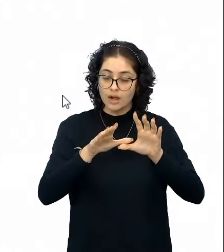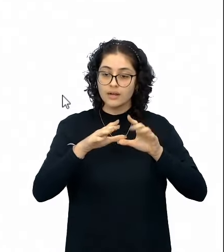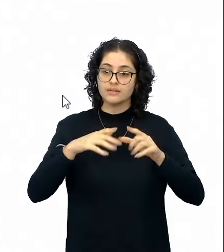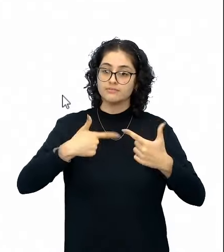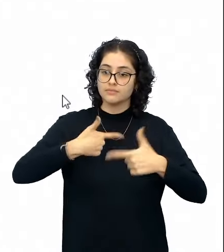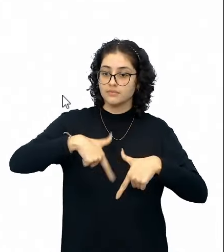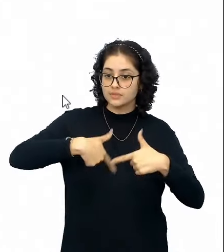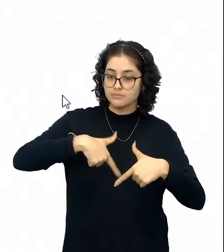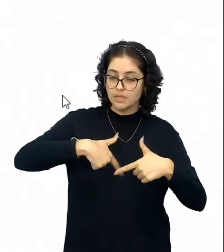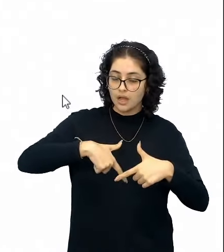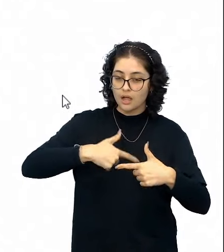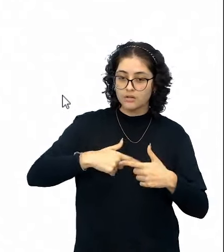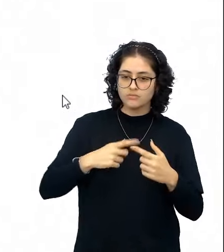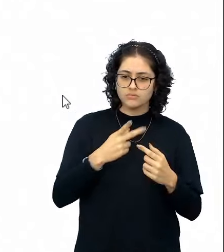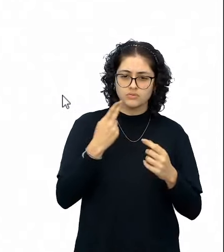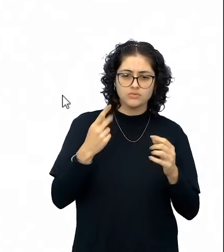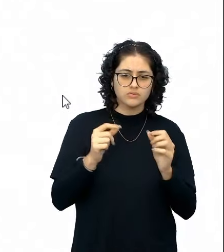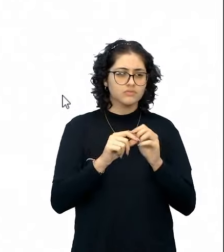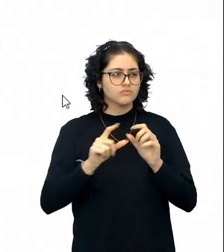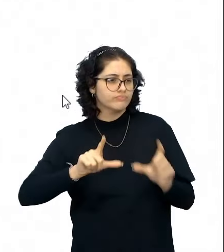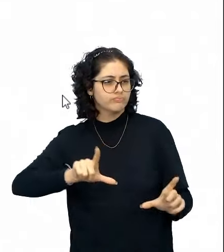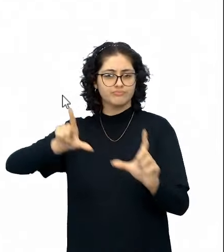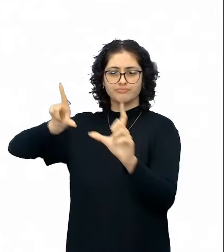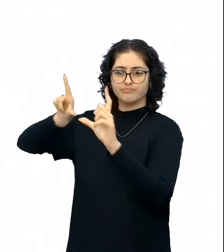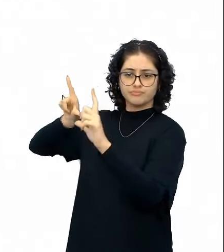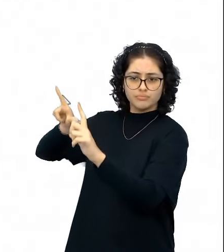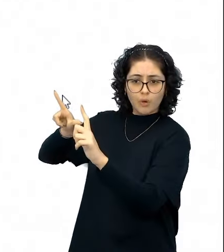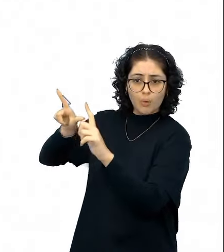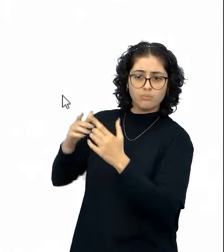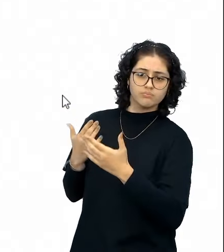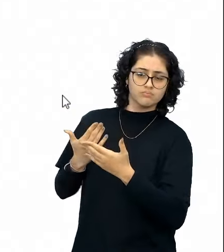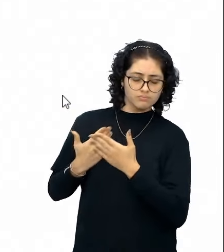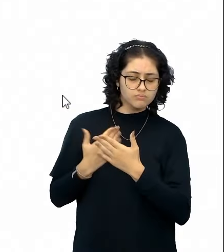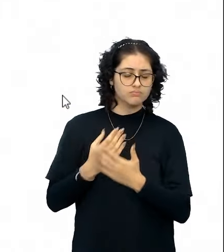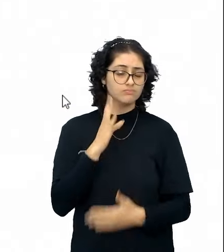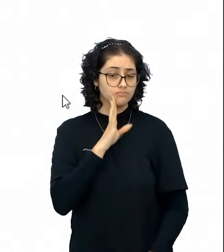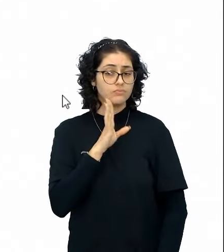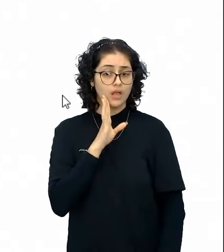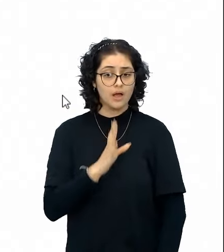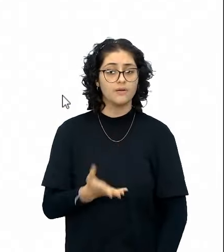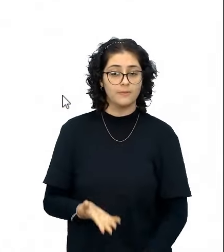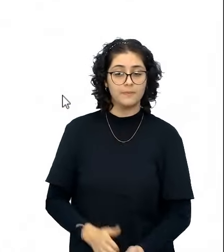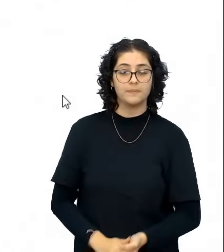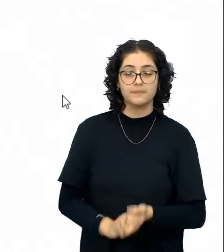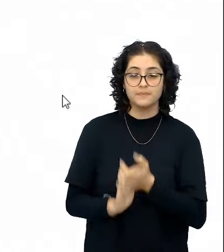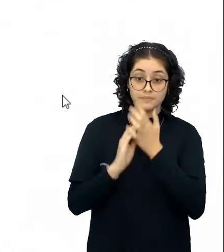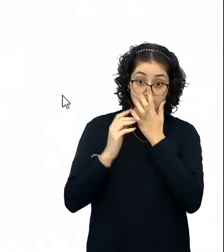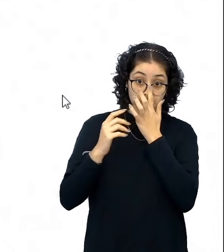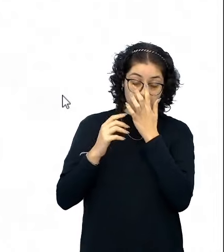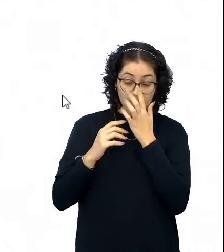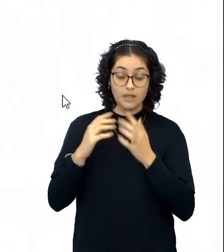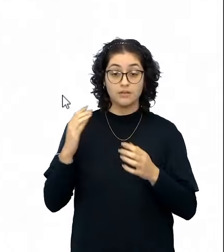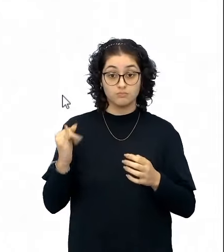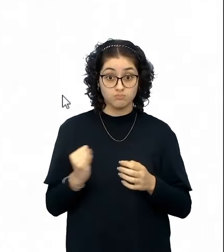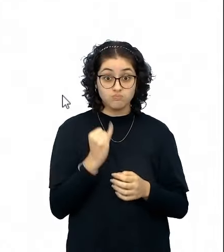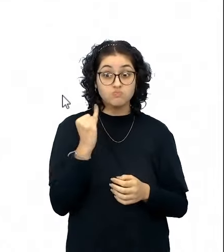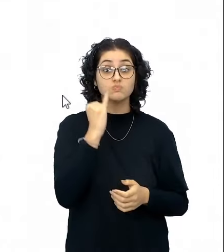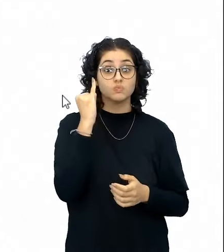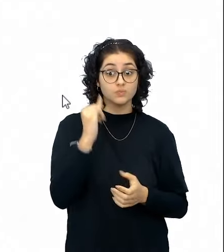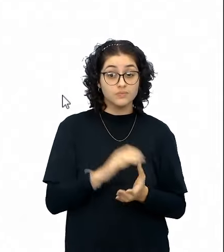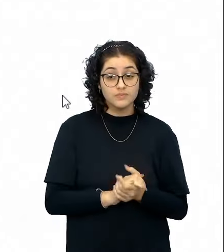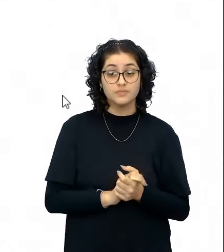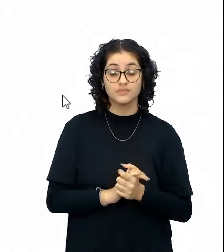feito com a sala, no mural da sala também seria interessantíssimo nesse momento depois. Então, é riquíssimo esse trabalho